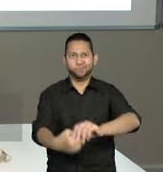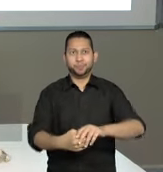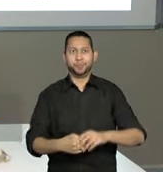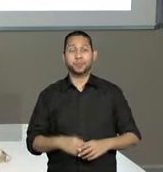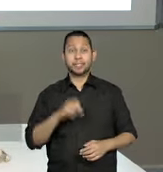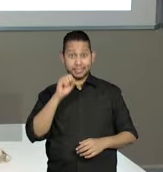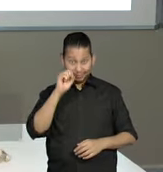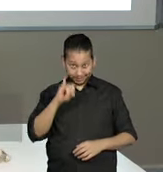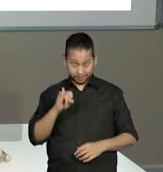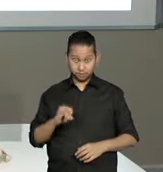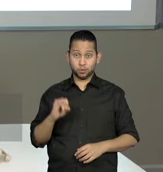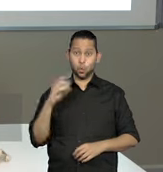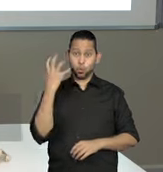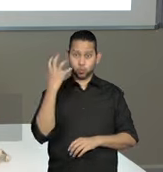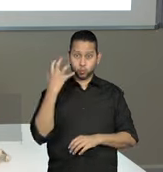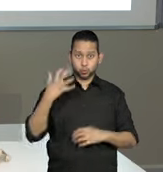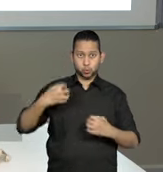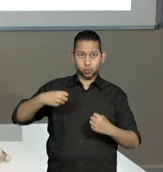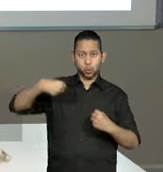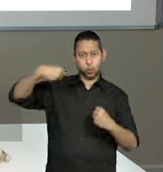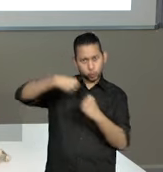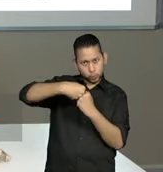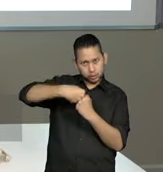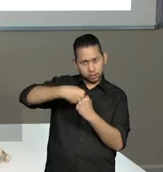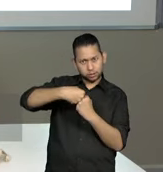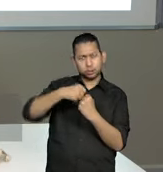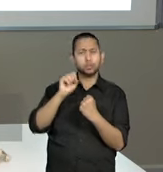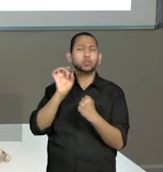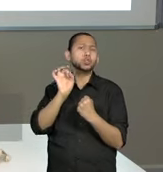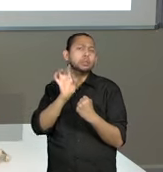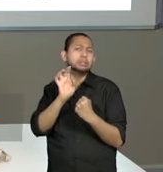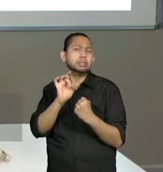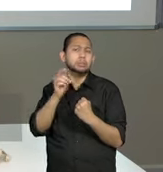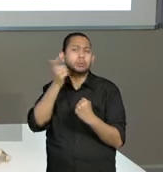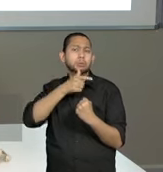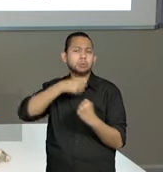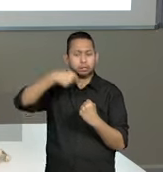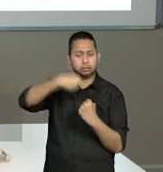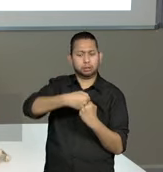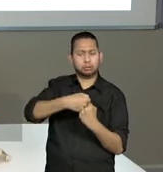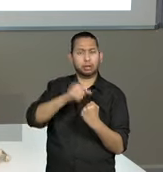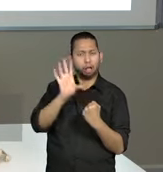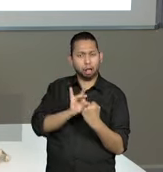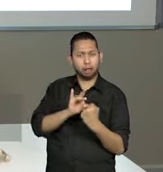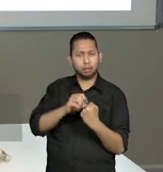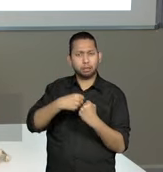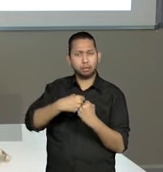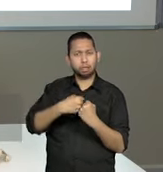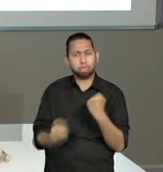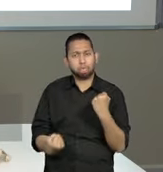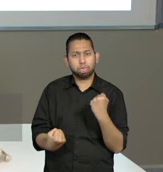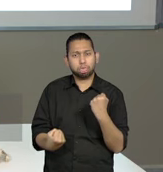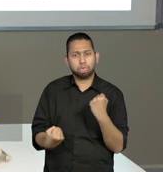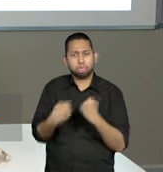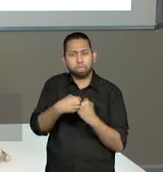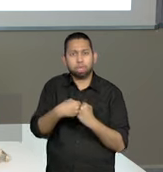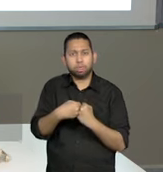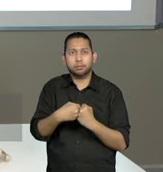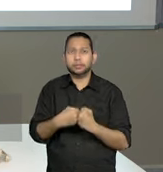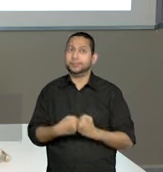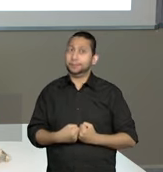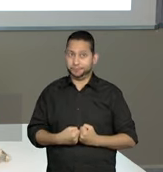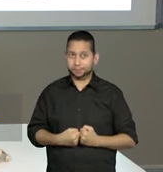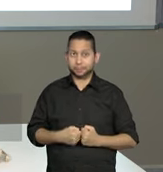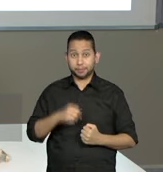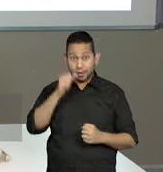dois ossos aqui, eles vão parar em pé sozinhos? Aqui, no caso, tem uma estrutura